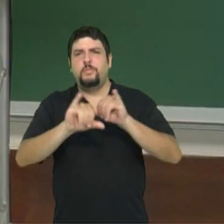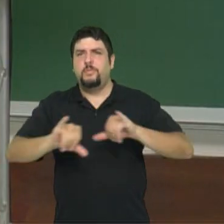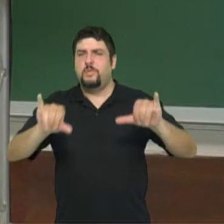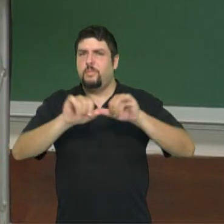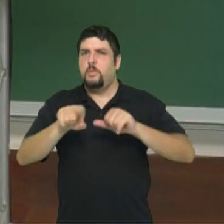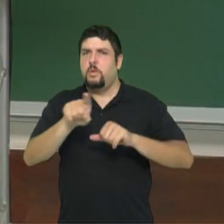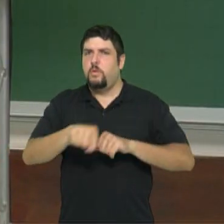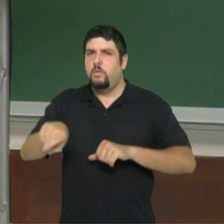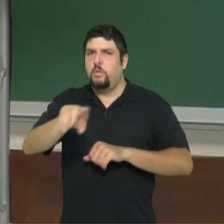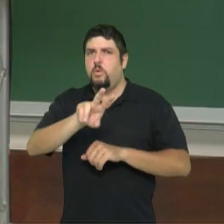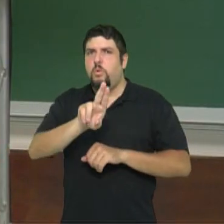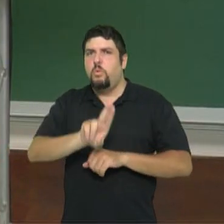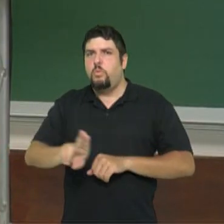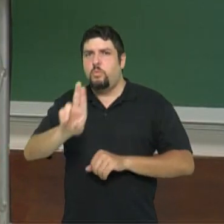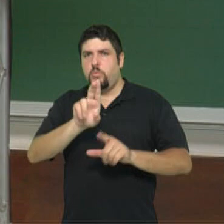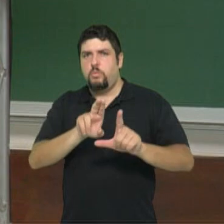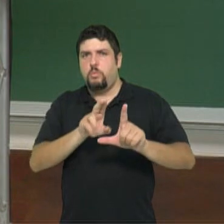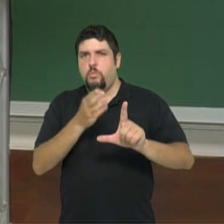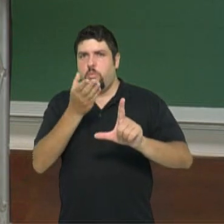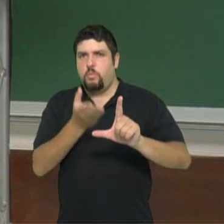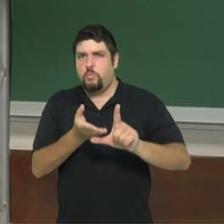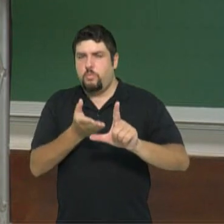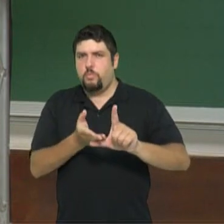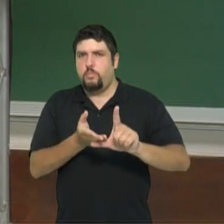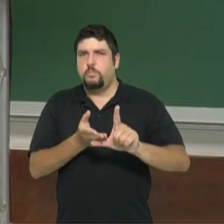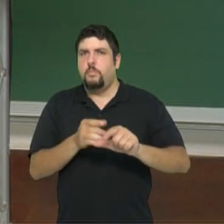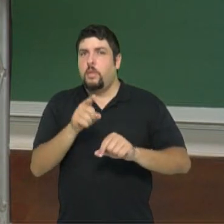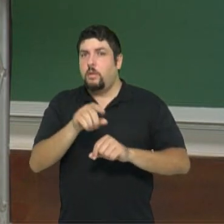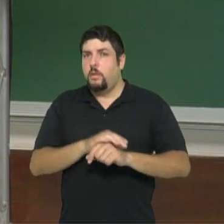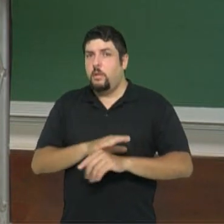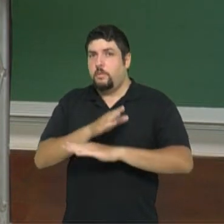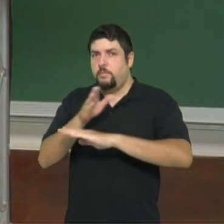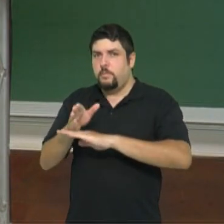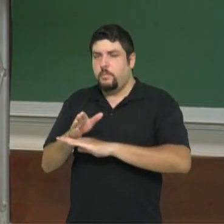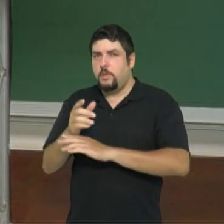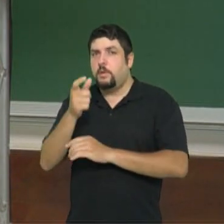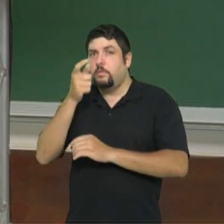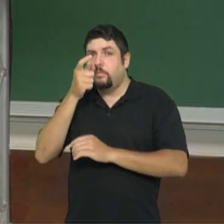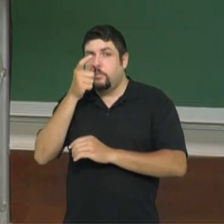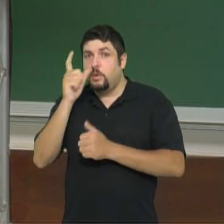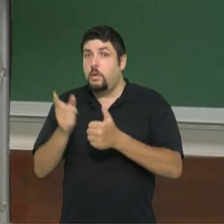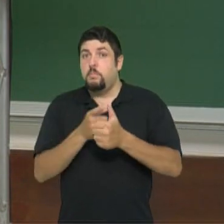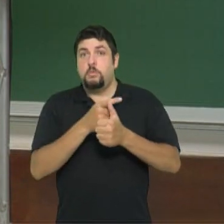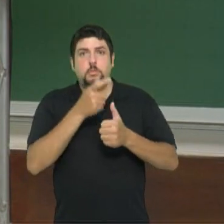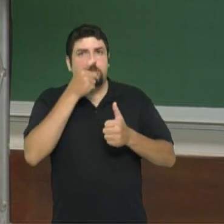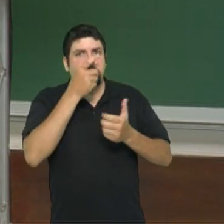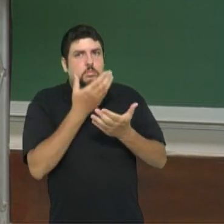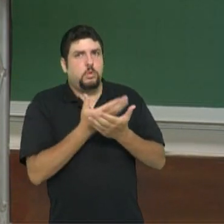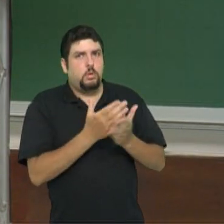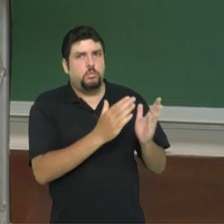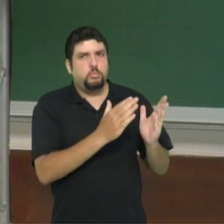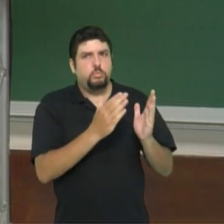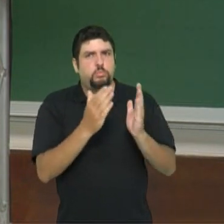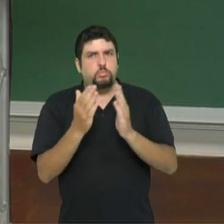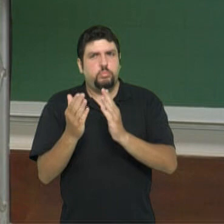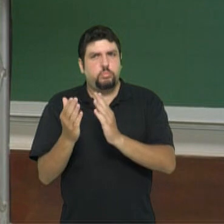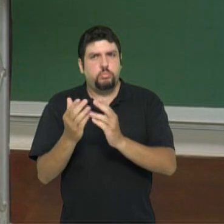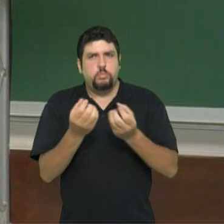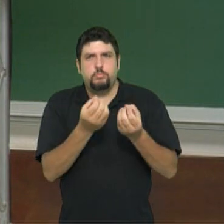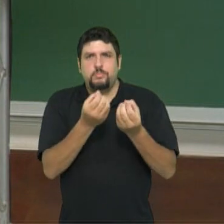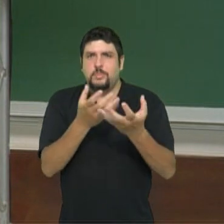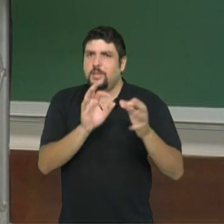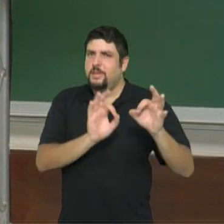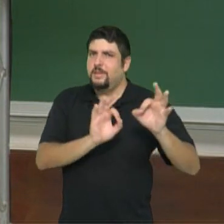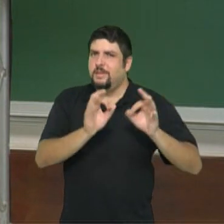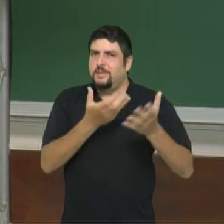está utilizando o Classroom. Você vai lá, assista a aula da professora, que é feita com muito capricho para vocês, com muito